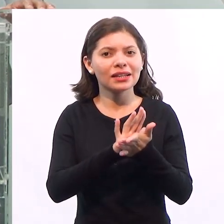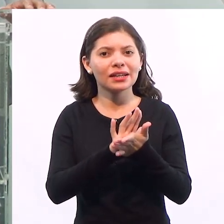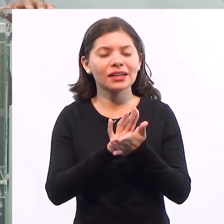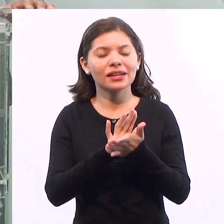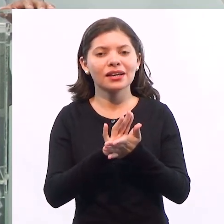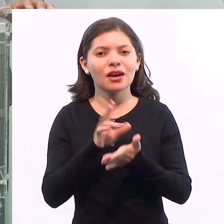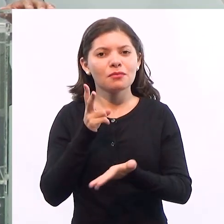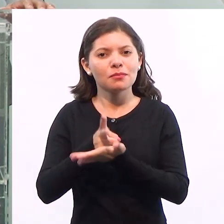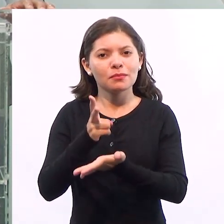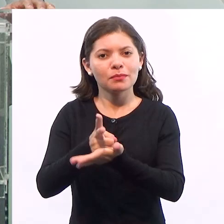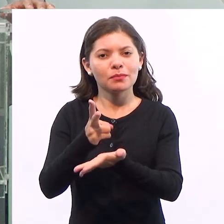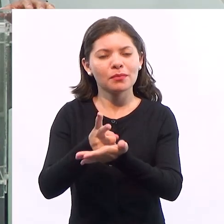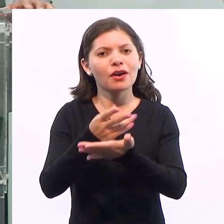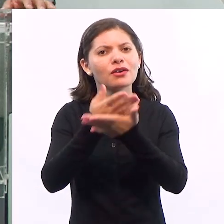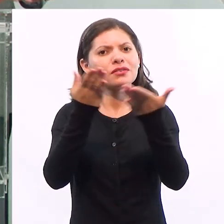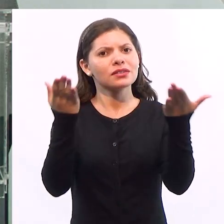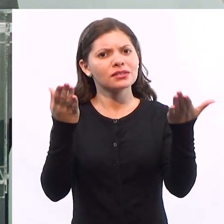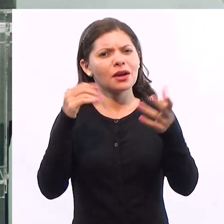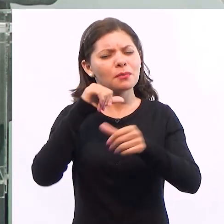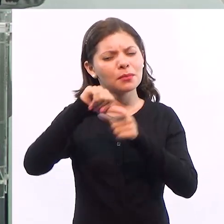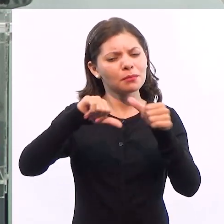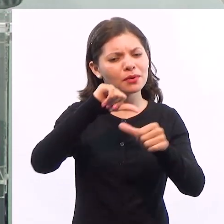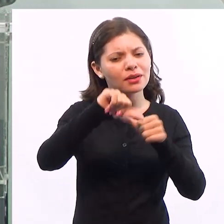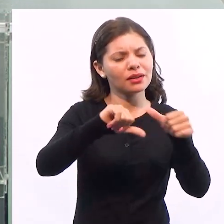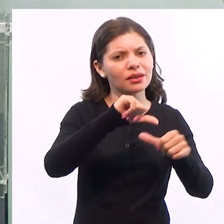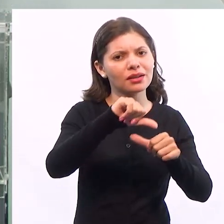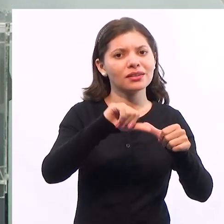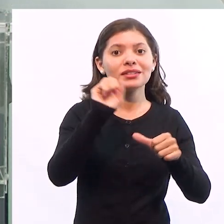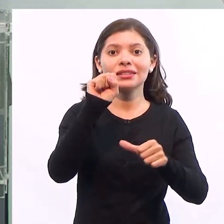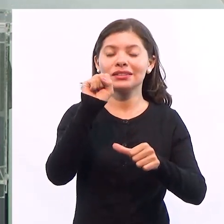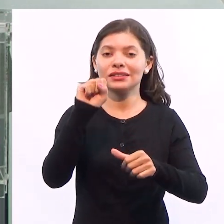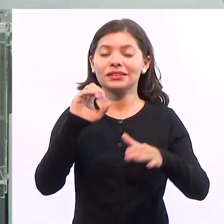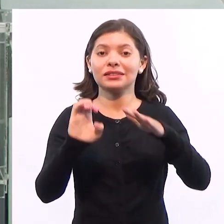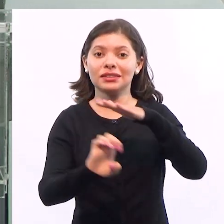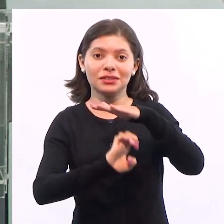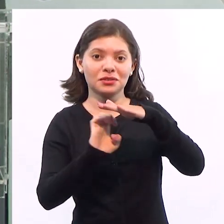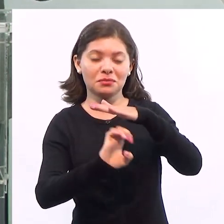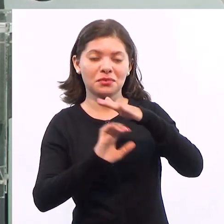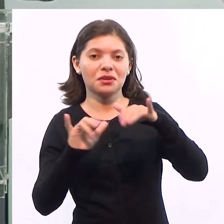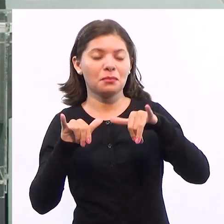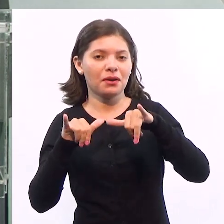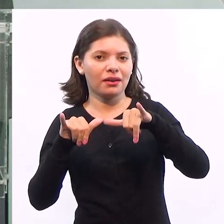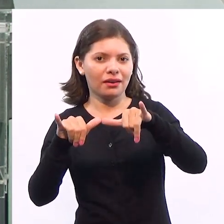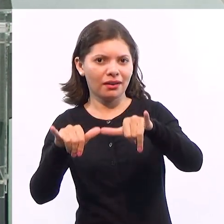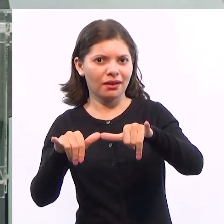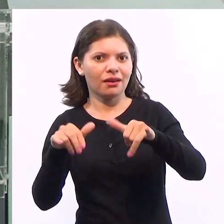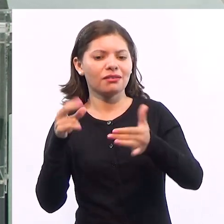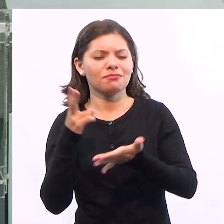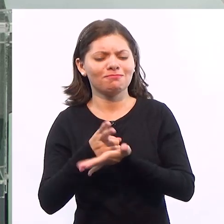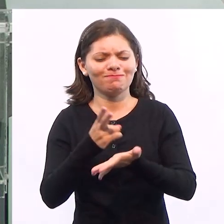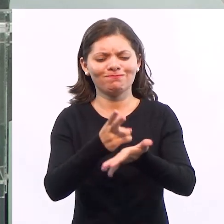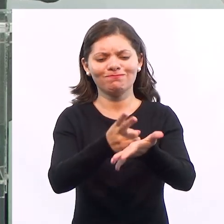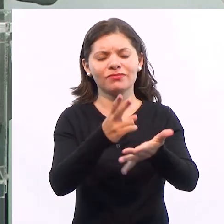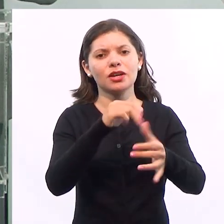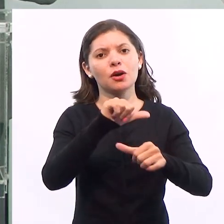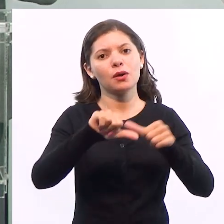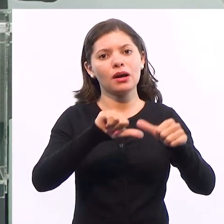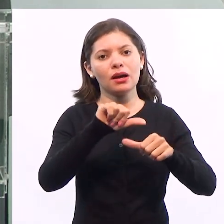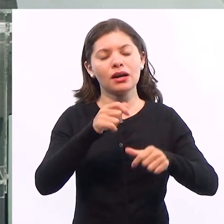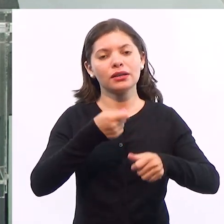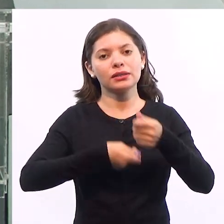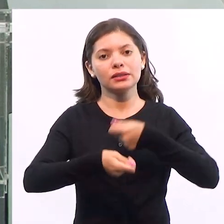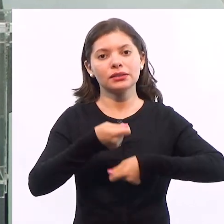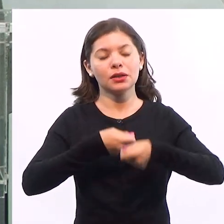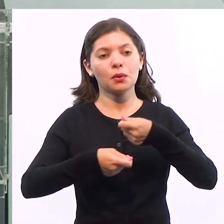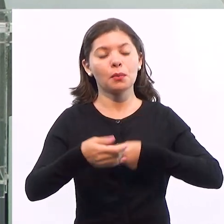um pouco. Nada é permanente, exceto a mudança. Você está em constante mutação? Sim. As organizações estão em constante mutação? Sim.